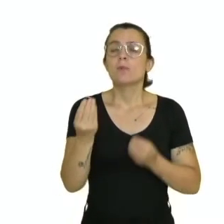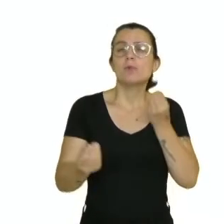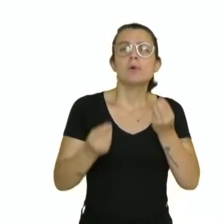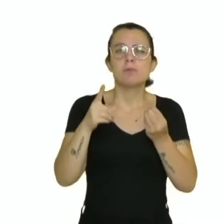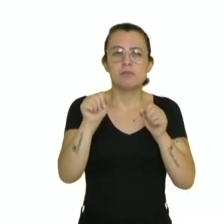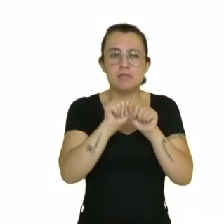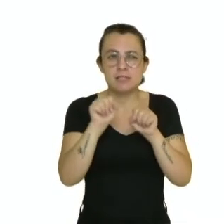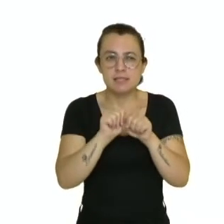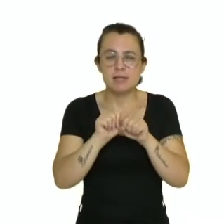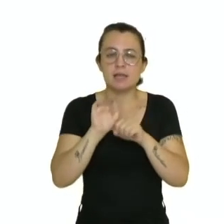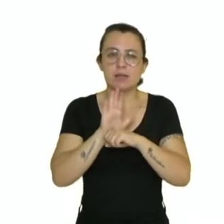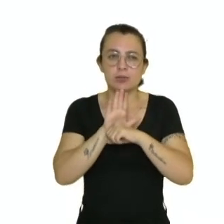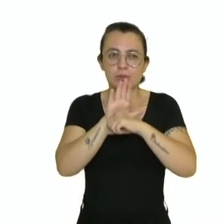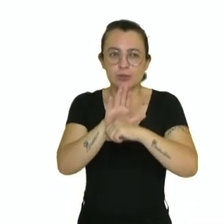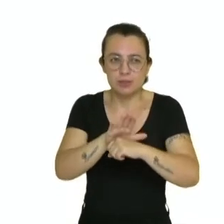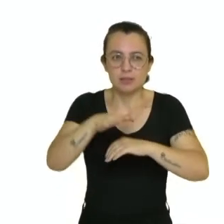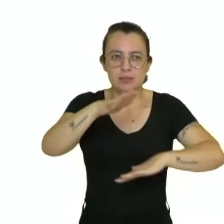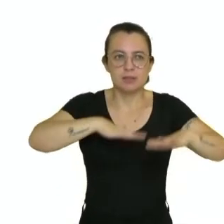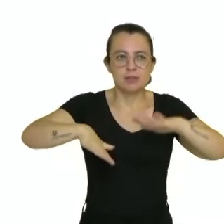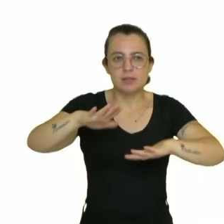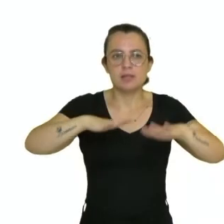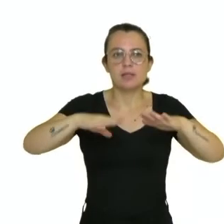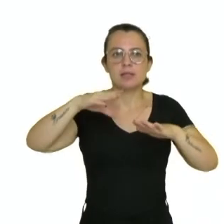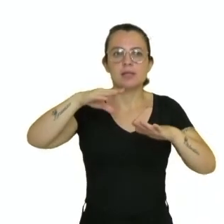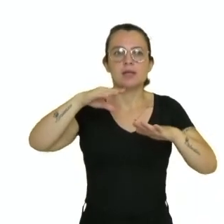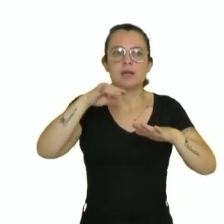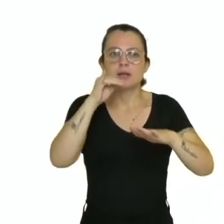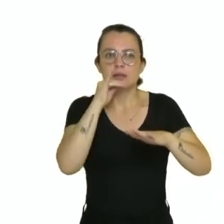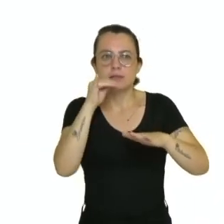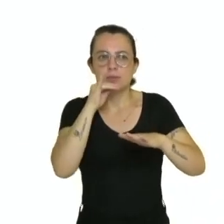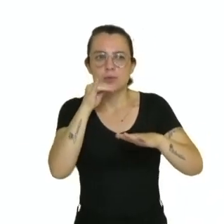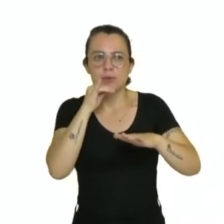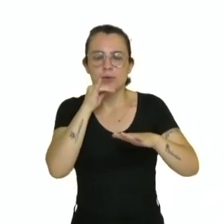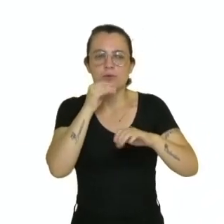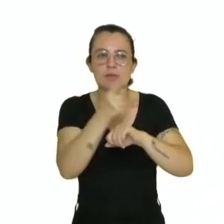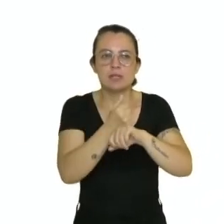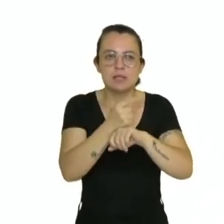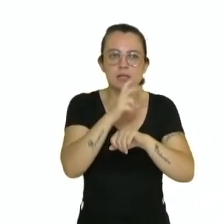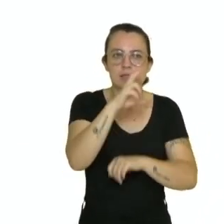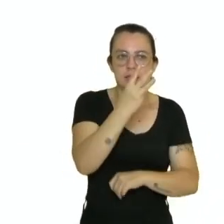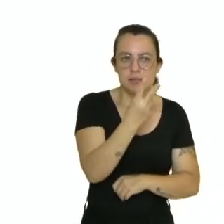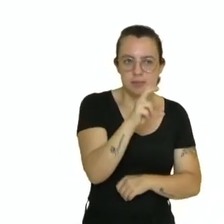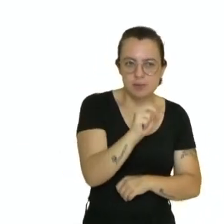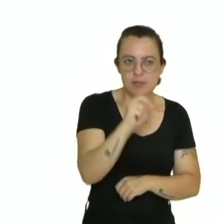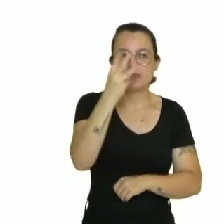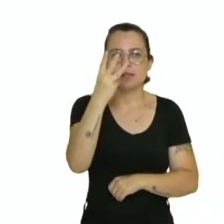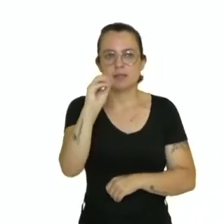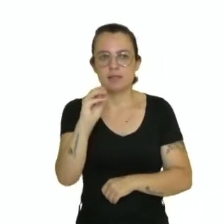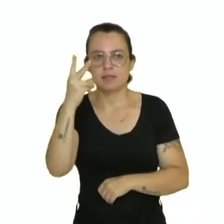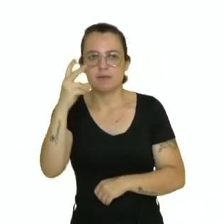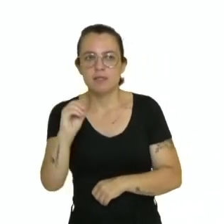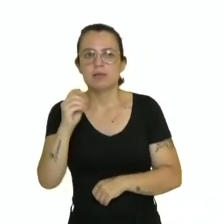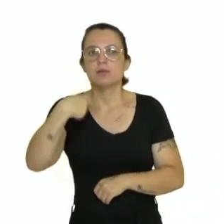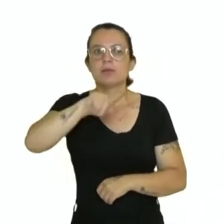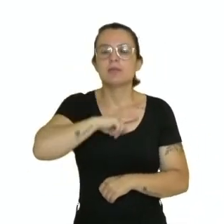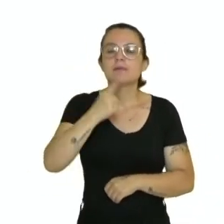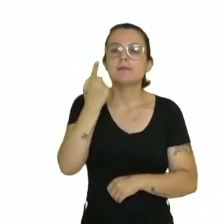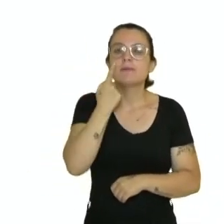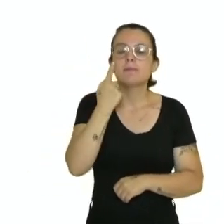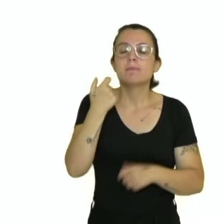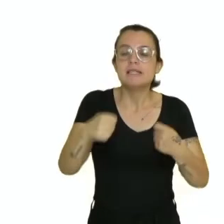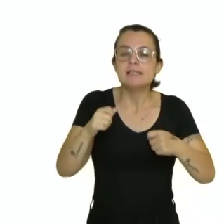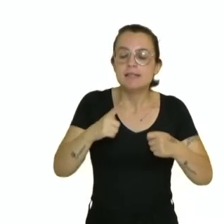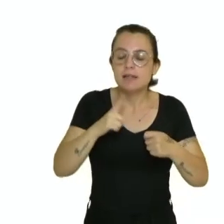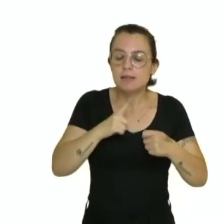financeira dentro do método 50, 30 e 20, é fundamental saber diferenciar o que eu preciso do que